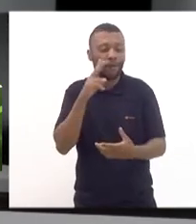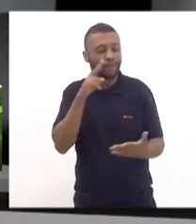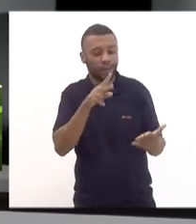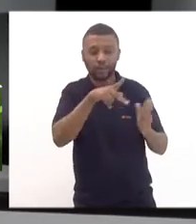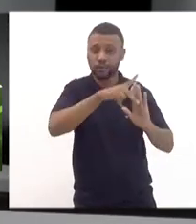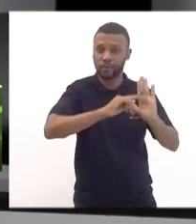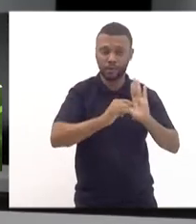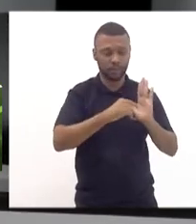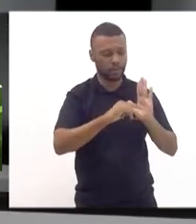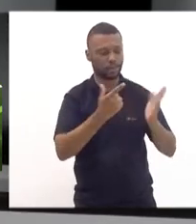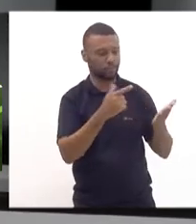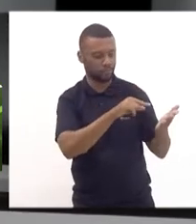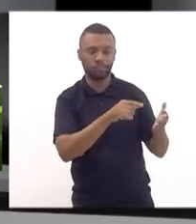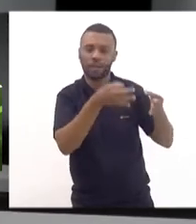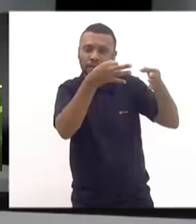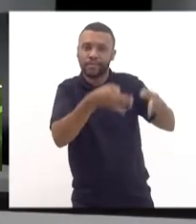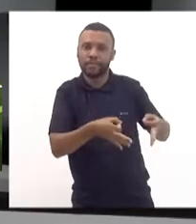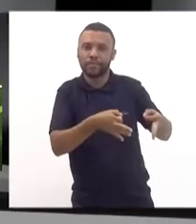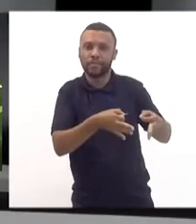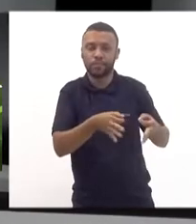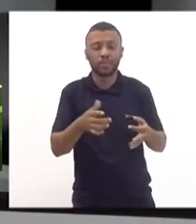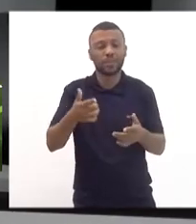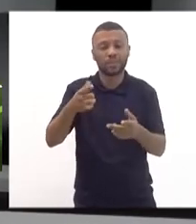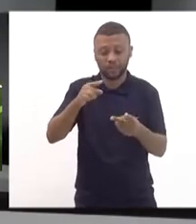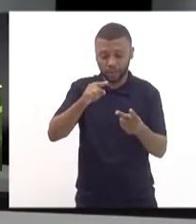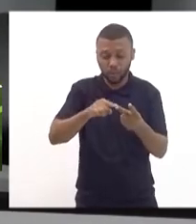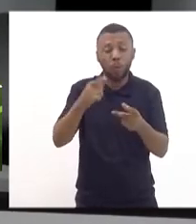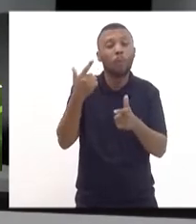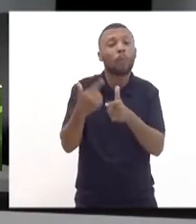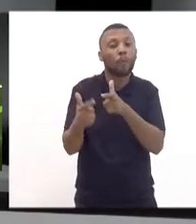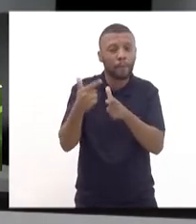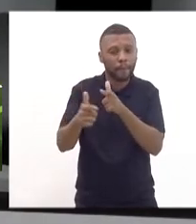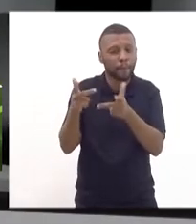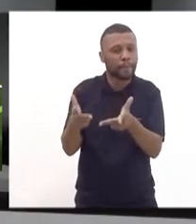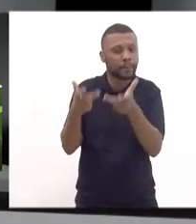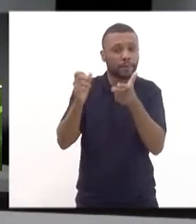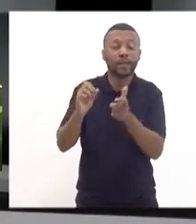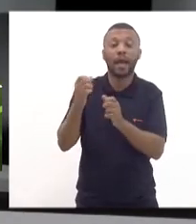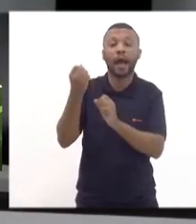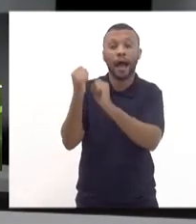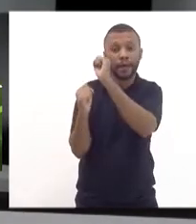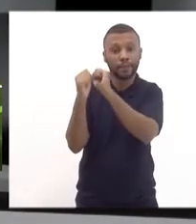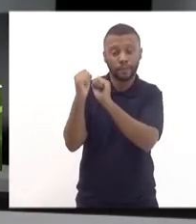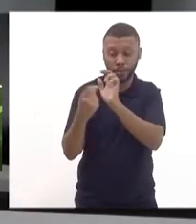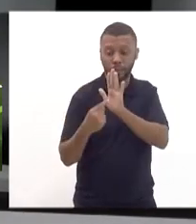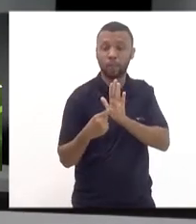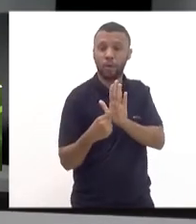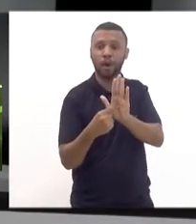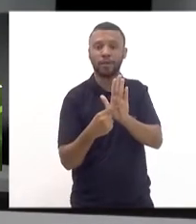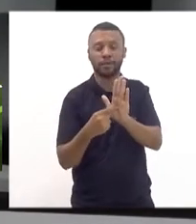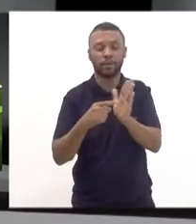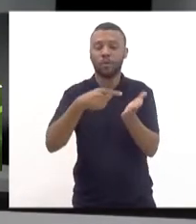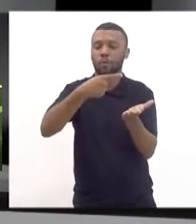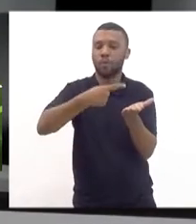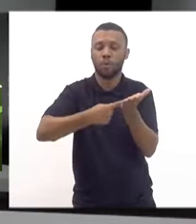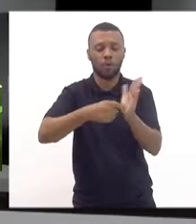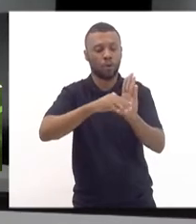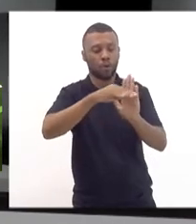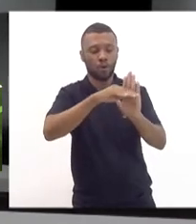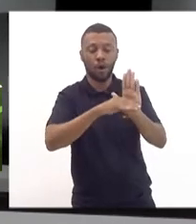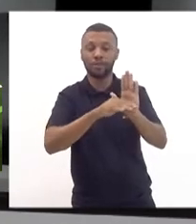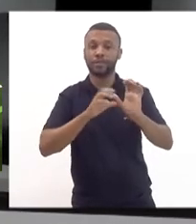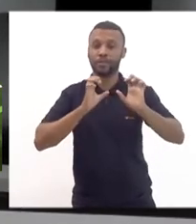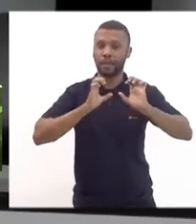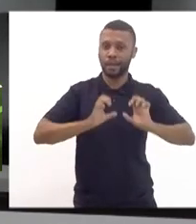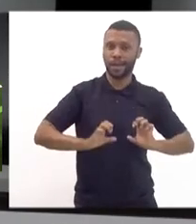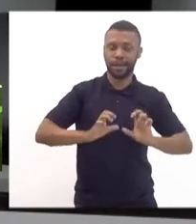outro problema que se nota é que as empresas tendem a apresentar um código de ética e um código de conduta